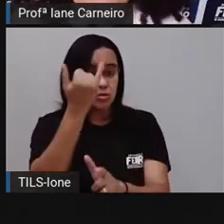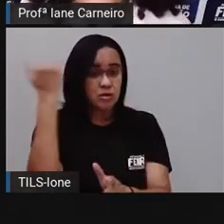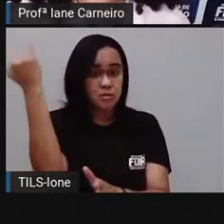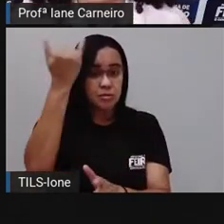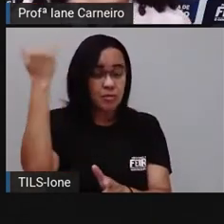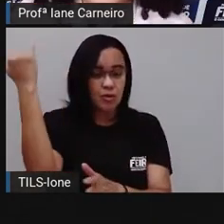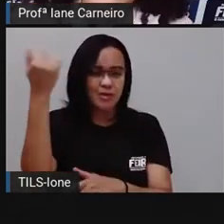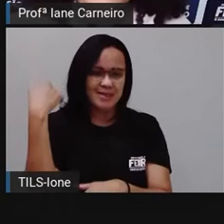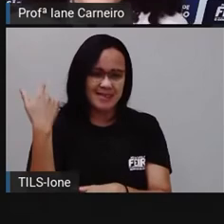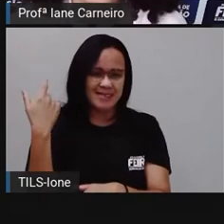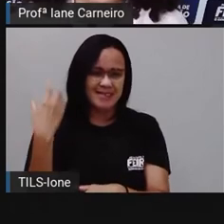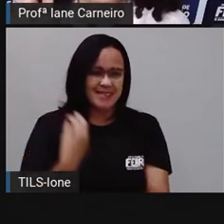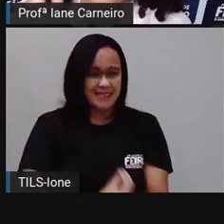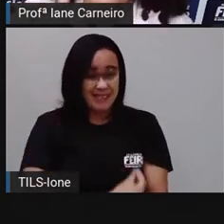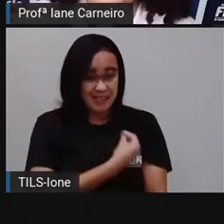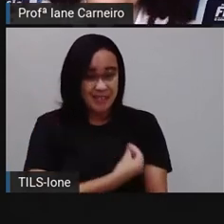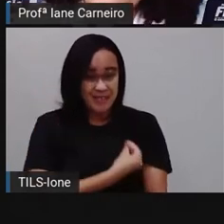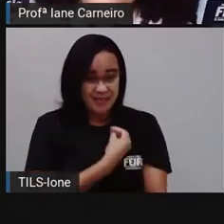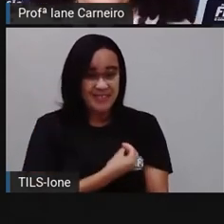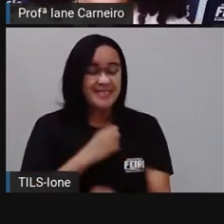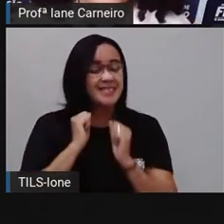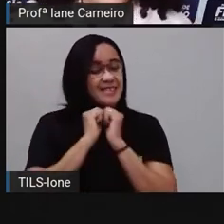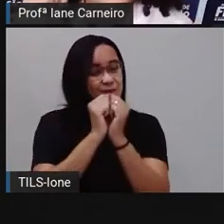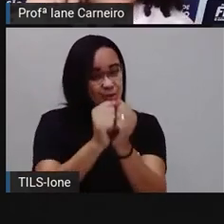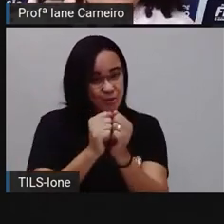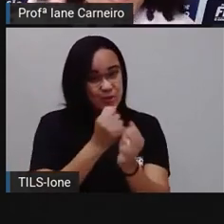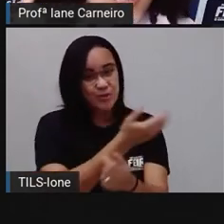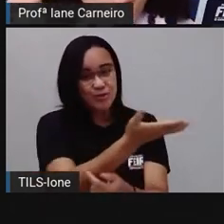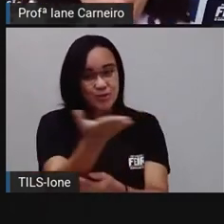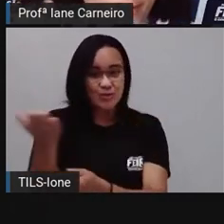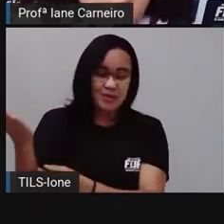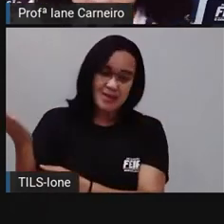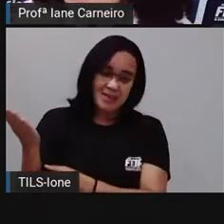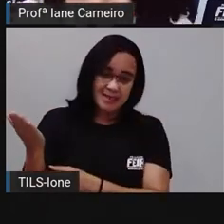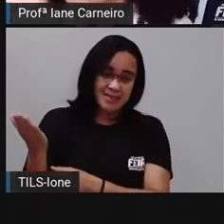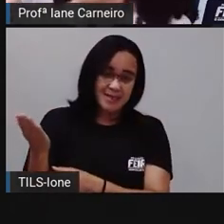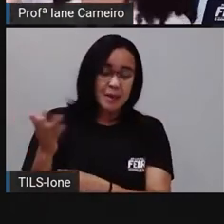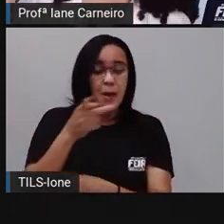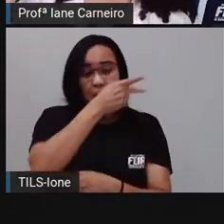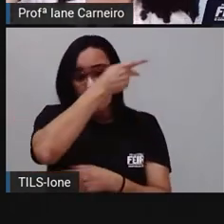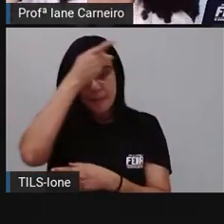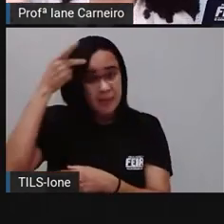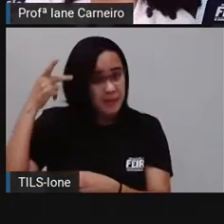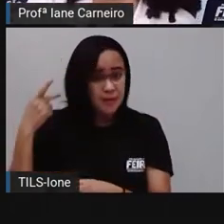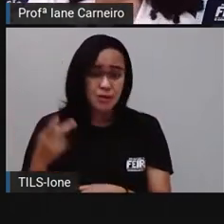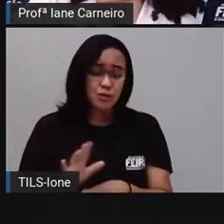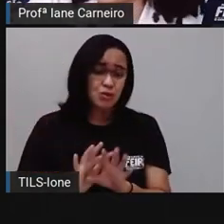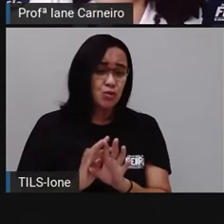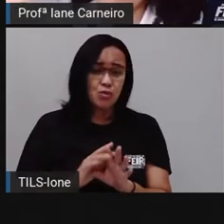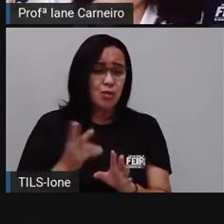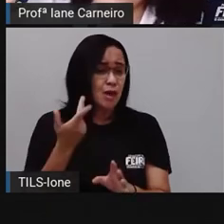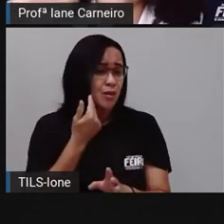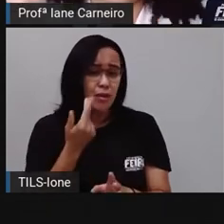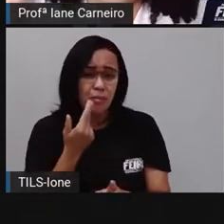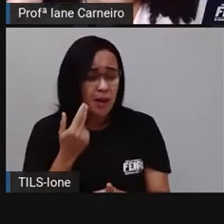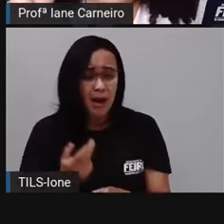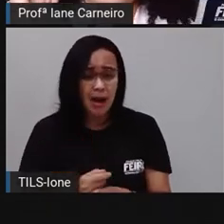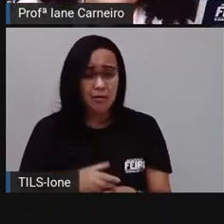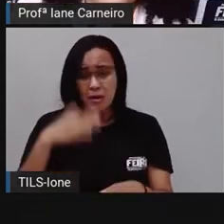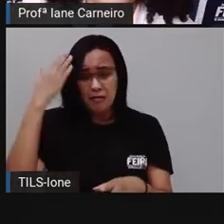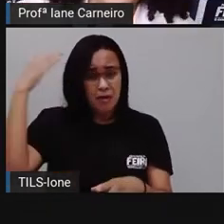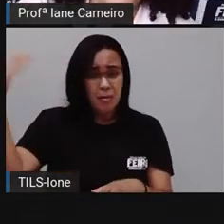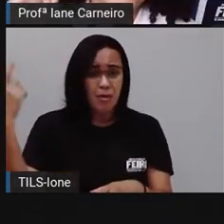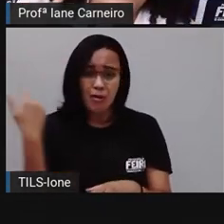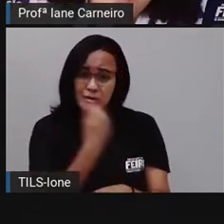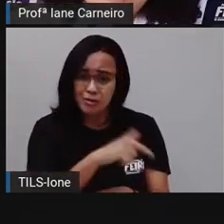que convivemos com eles. Então, a Pro agora vai falar de pessoas assim como eu e você, que não somos famosos, não damos autógrafos, mas a